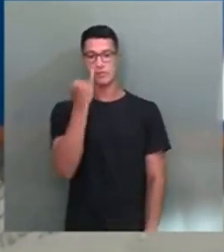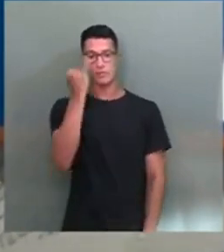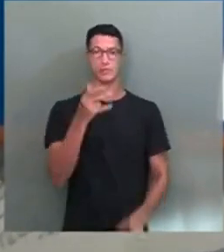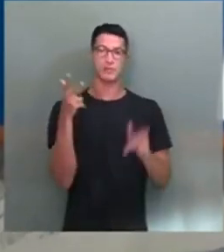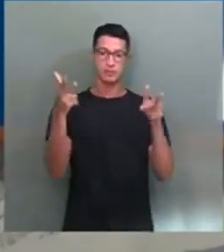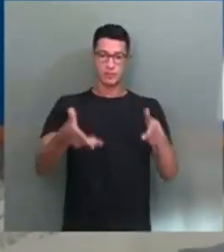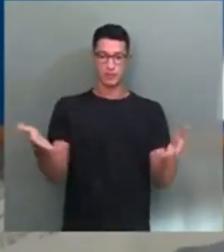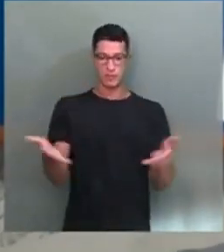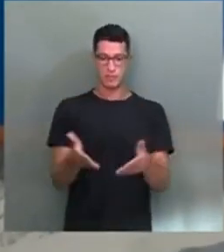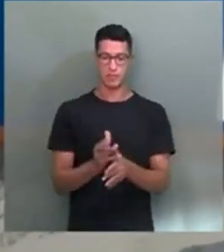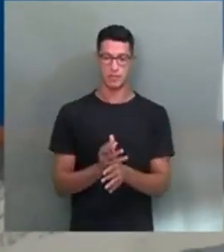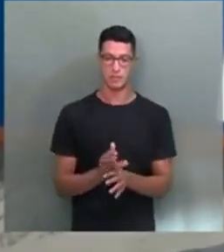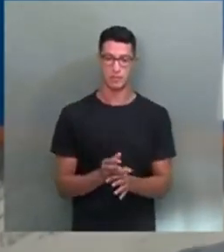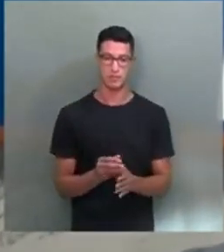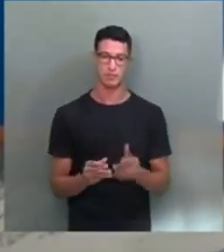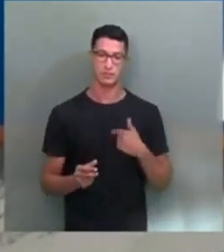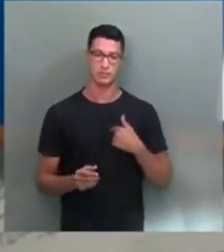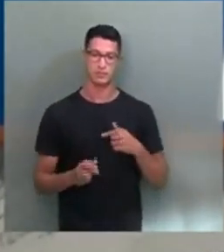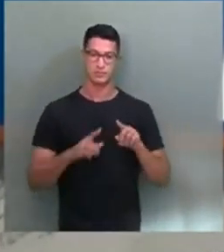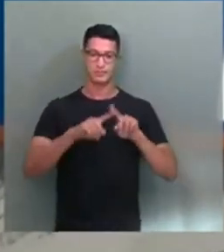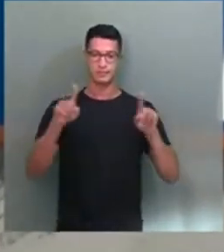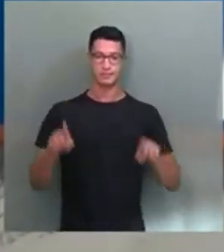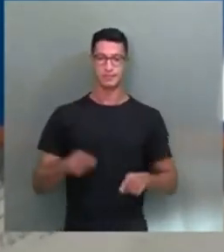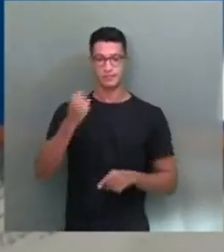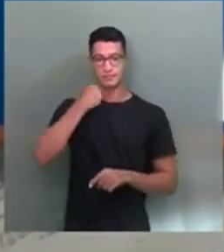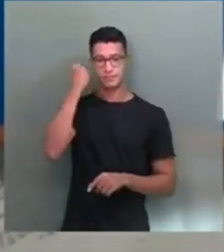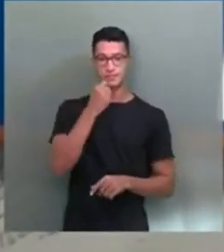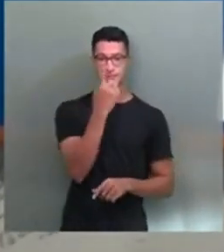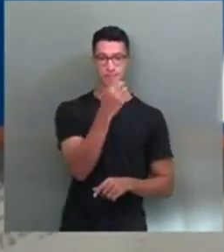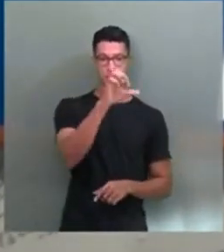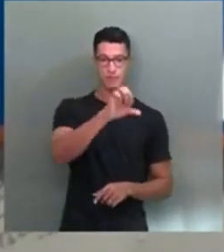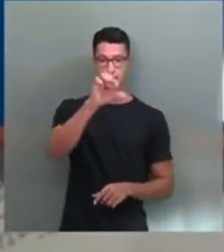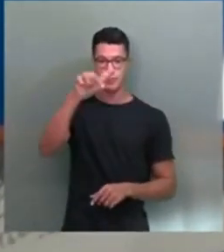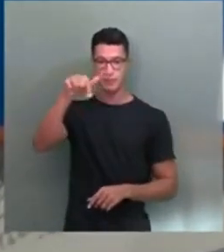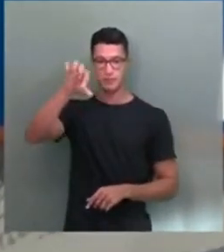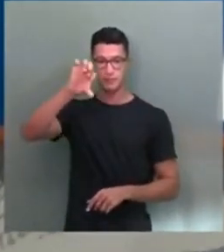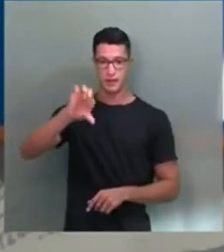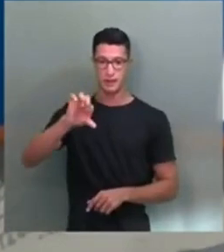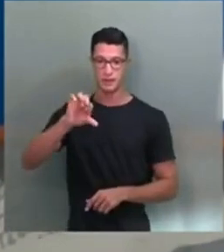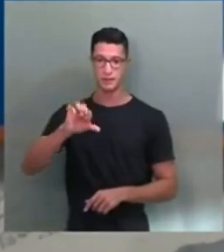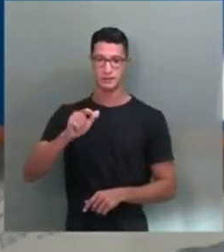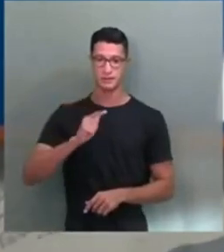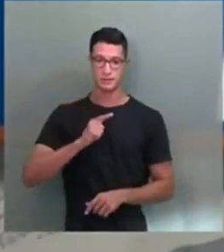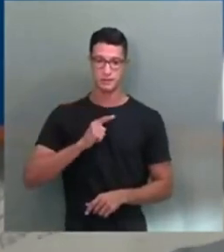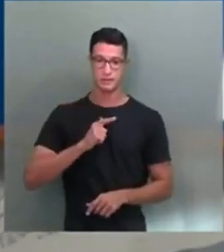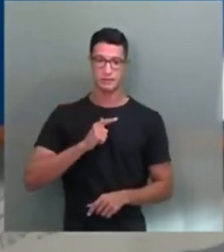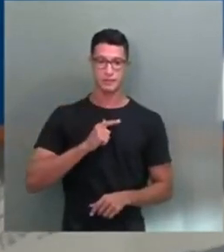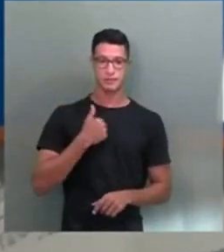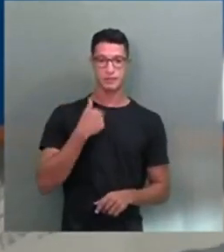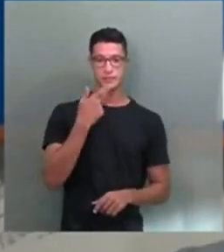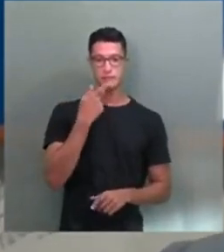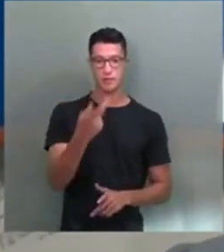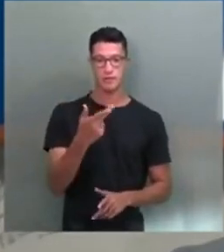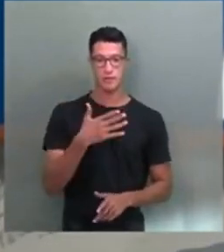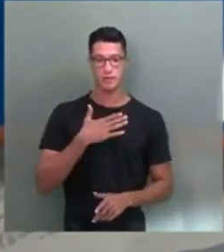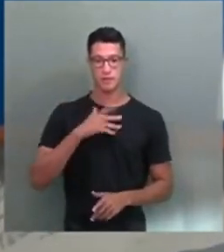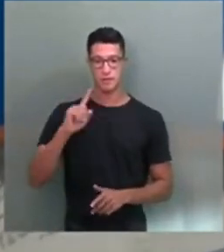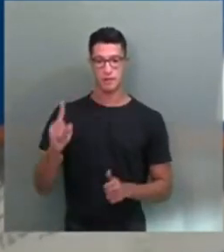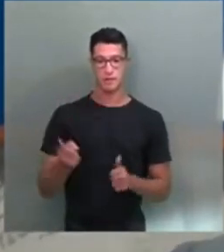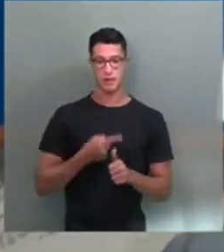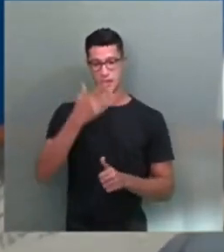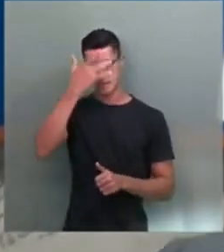hoje. Sou servidor do Senado desde 1974. Vou falar na primeira pessoa